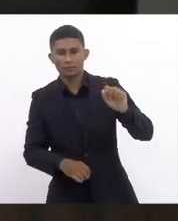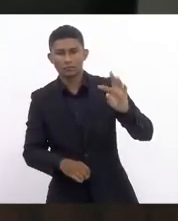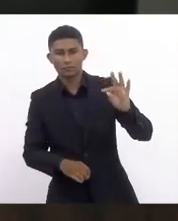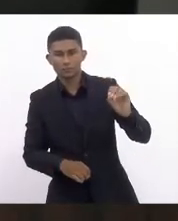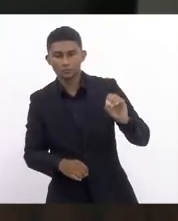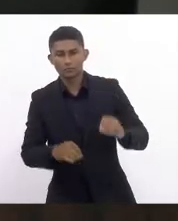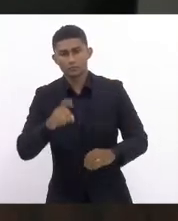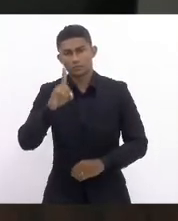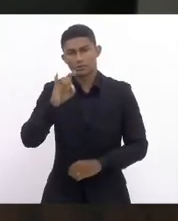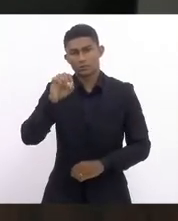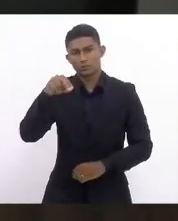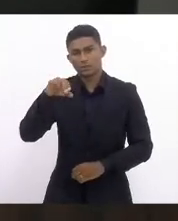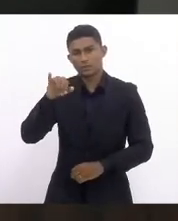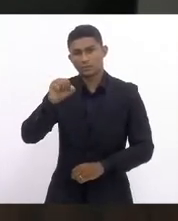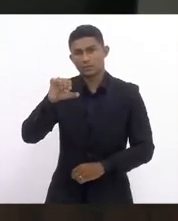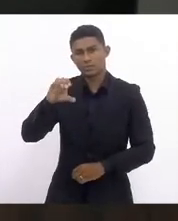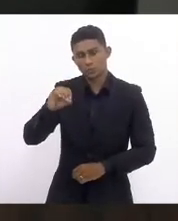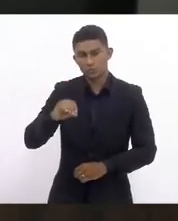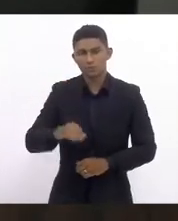Dionísio Lins.